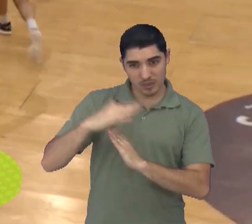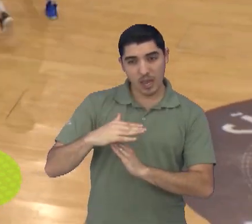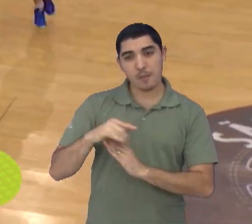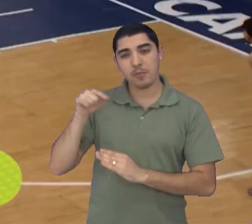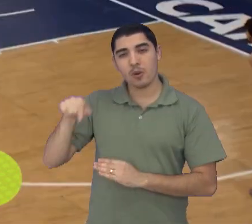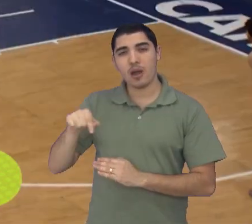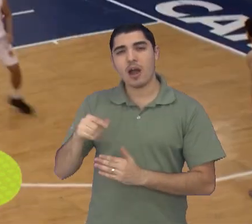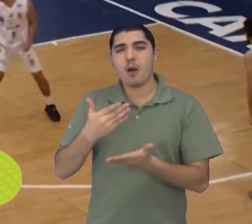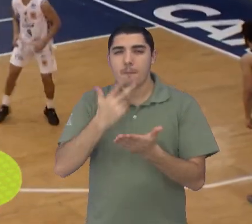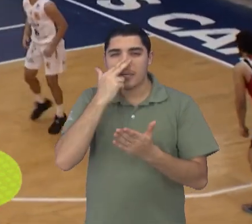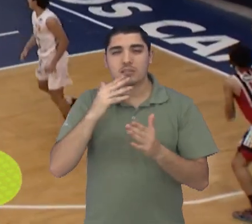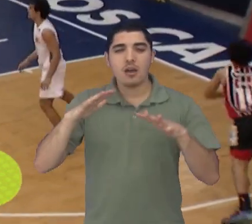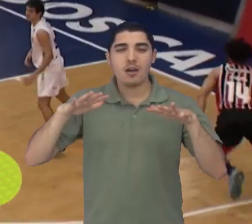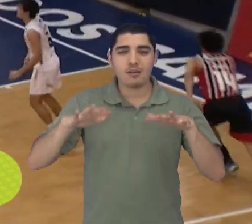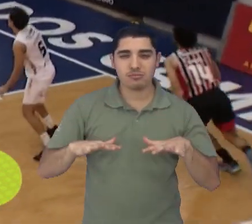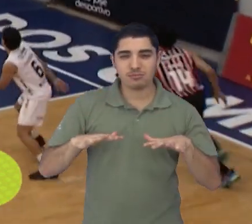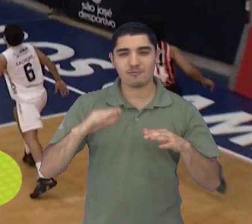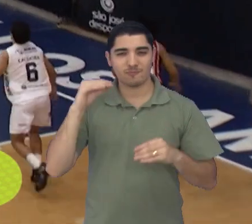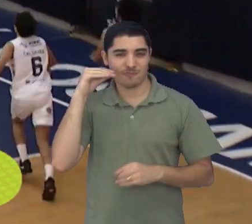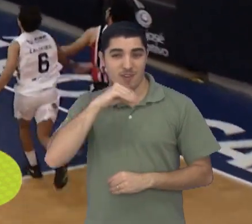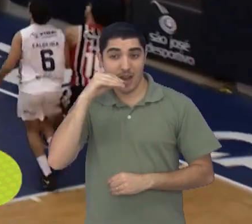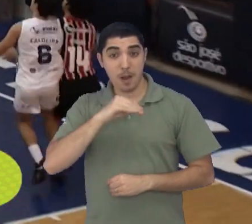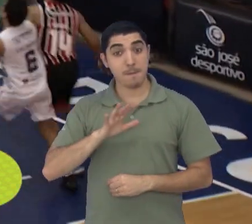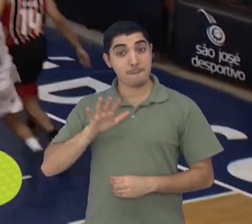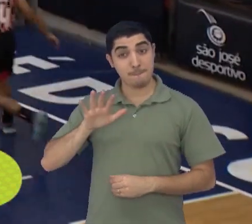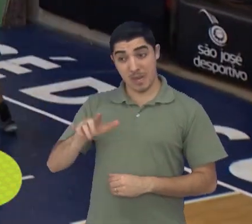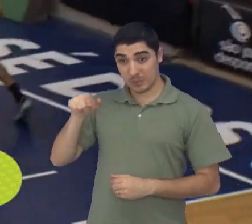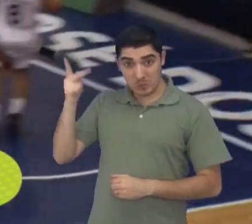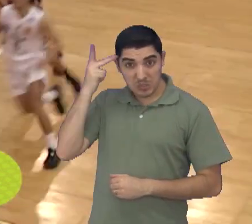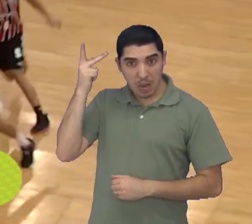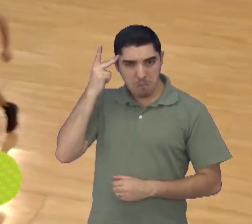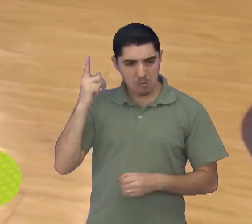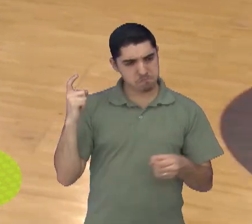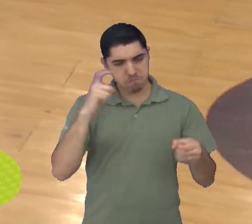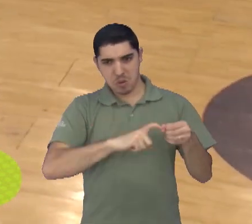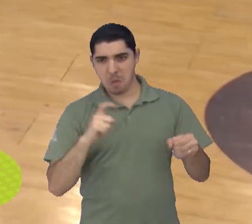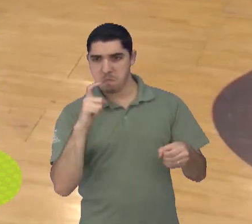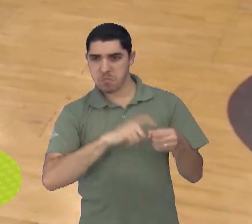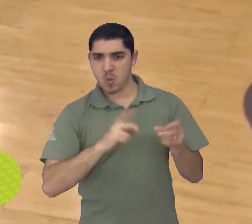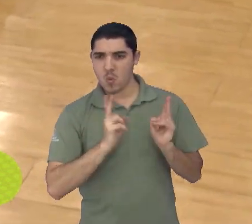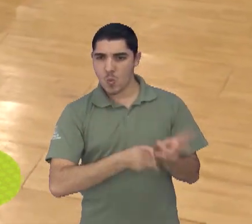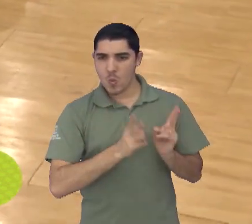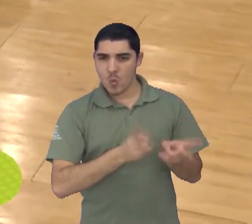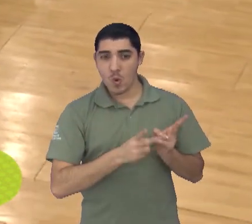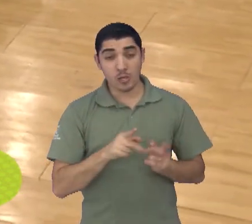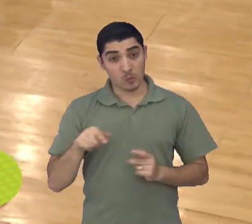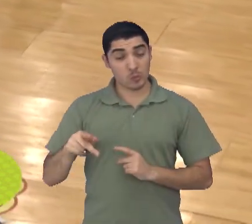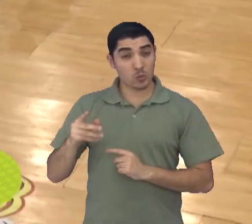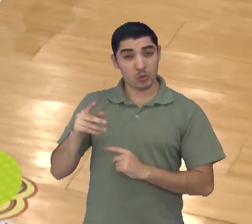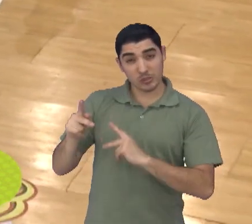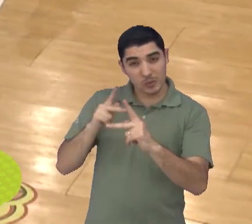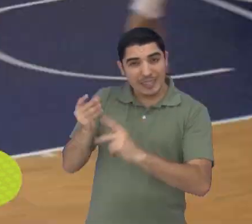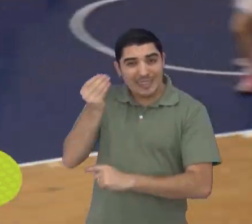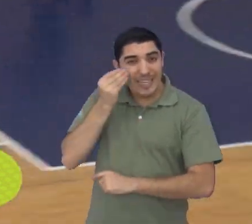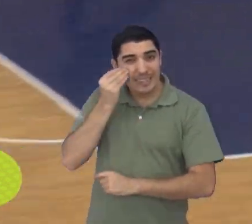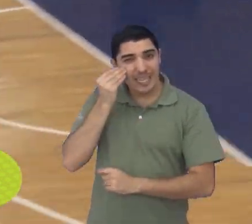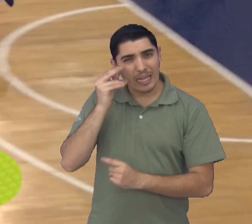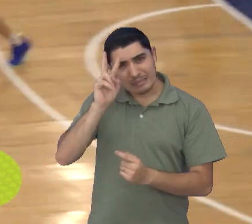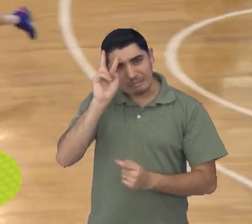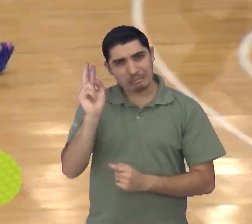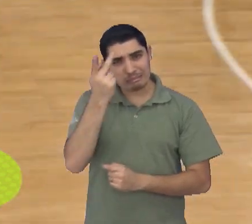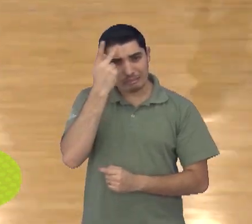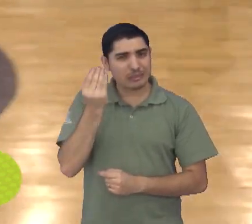jogo diminuiu, mas a vantagem e a eficiência são paulina não. O São José até tentou imprimir um ritmo maior no